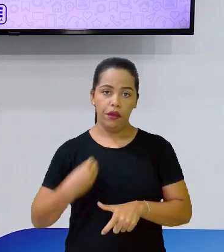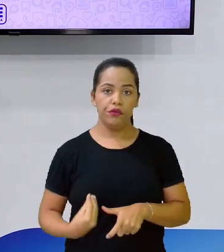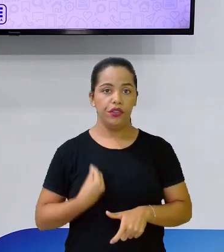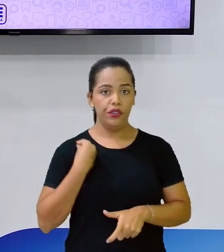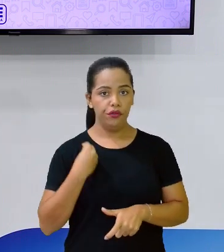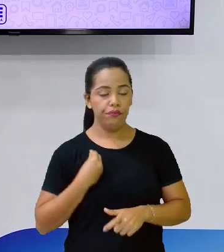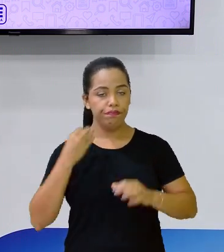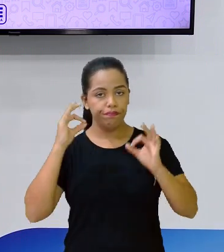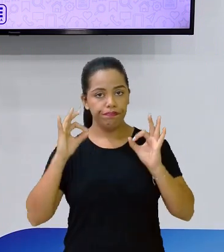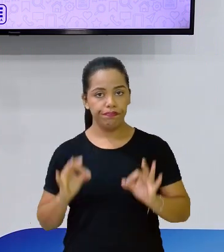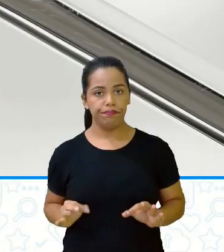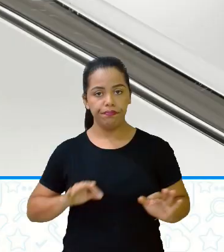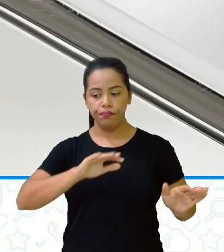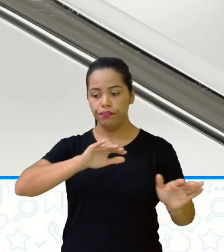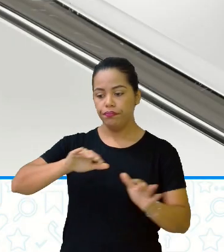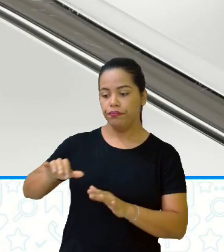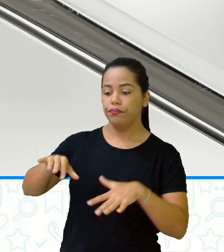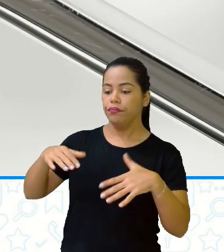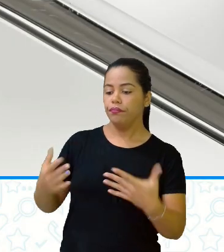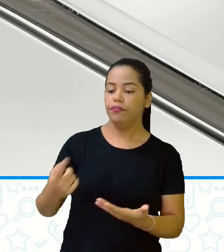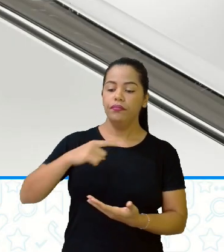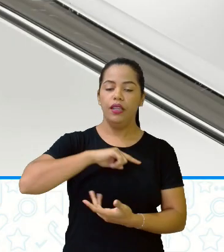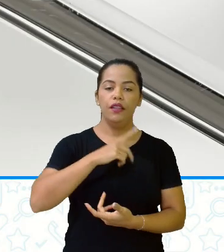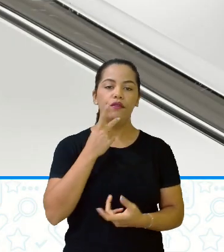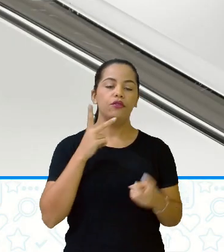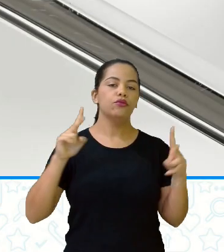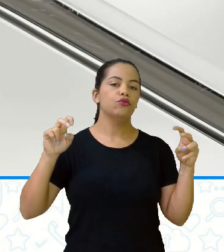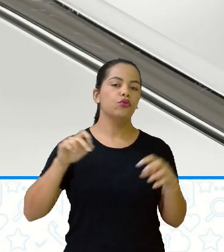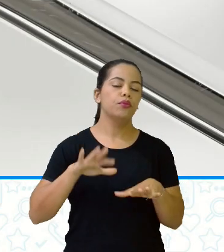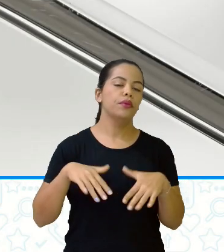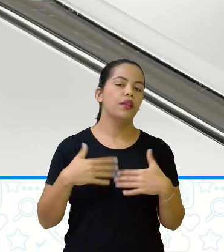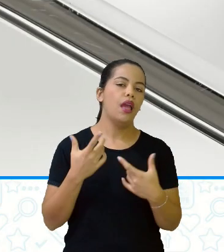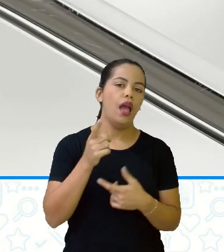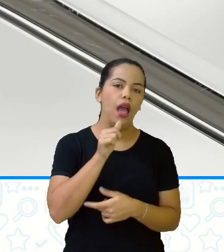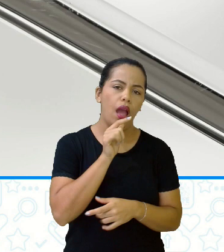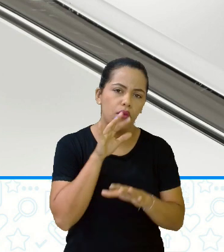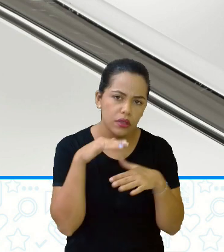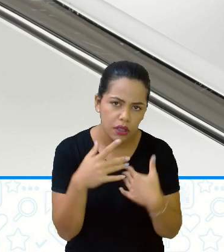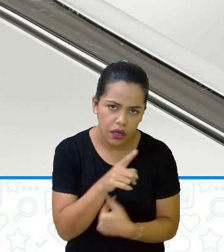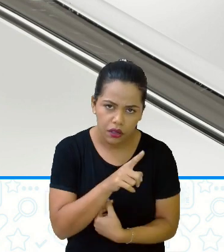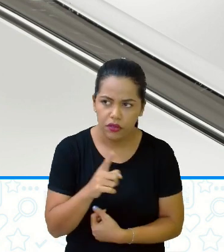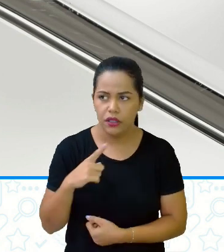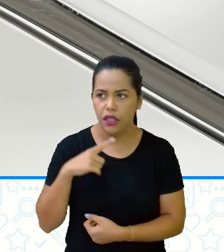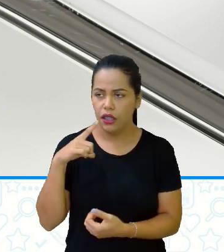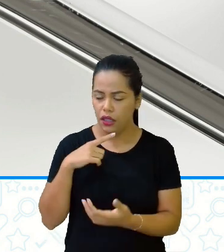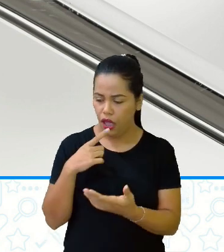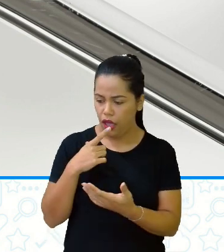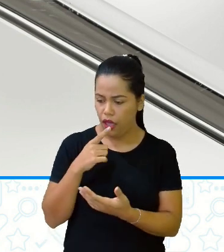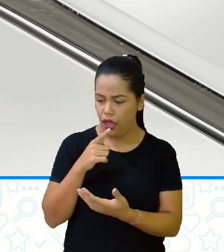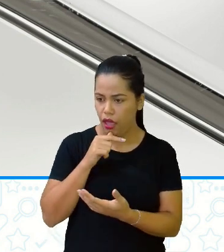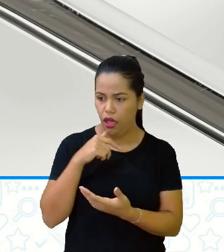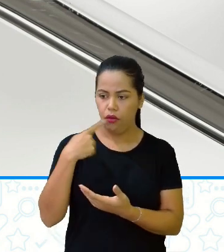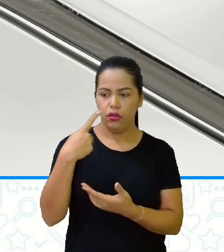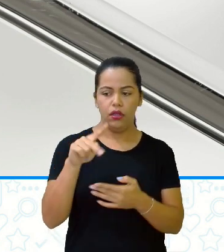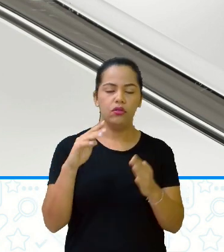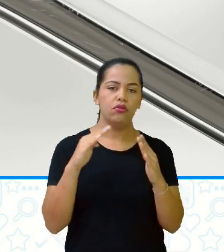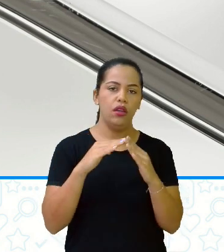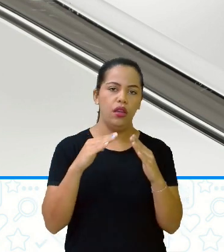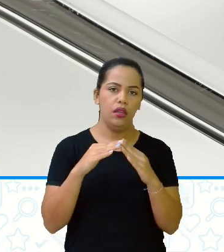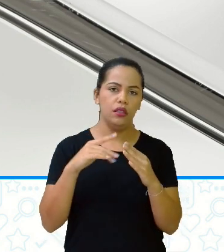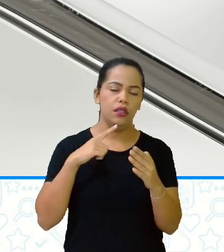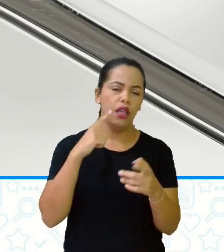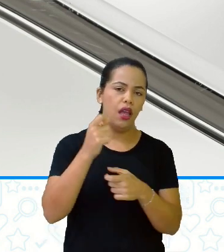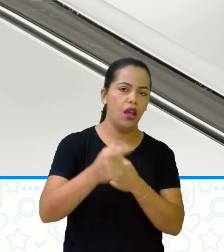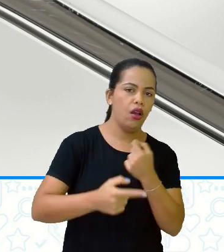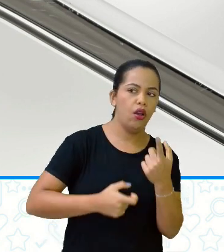água, gente, será que você tem água aí na sua casa hoje? Tem gente que tem problema de abastecimento de água. Você